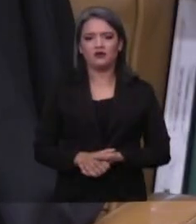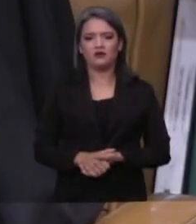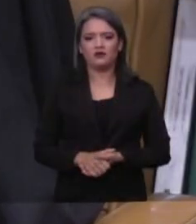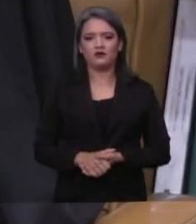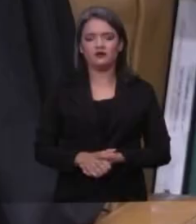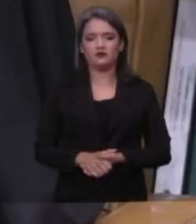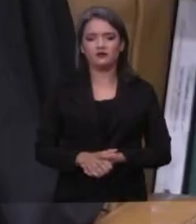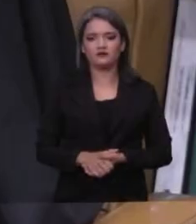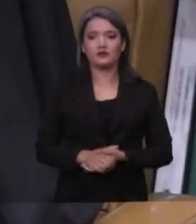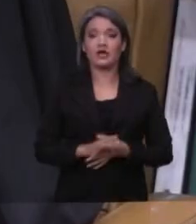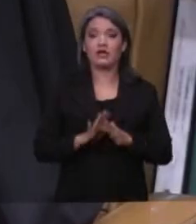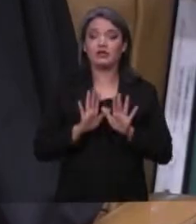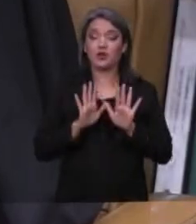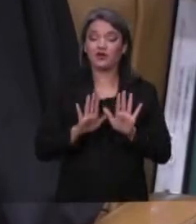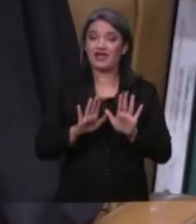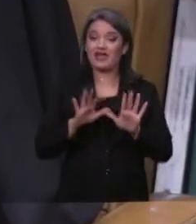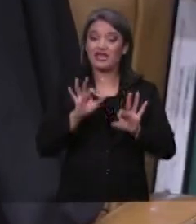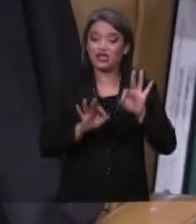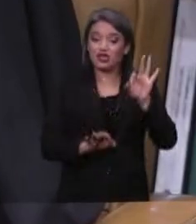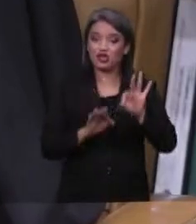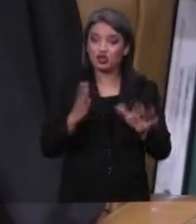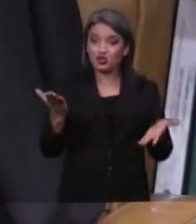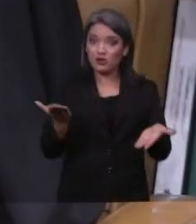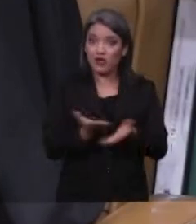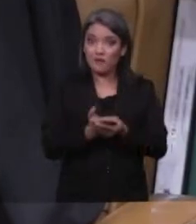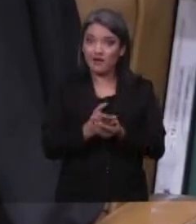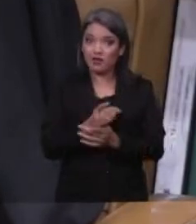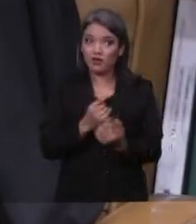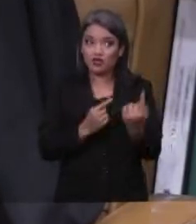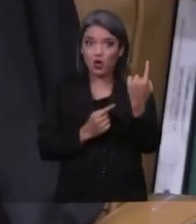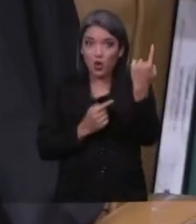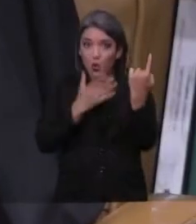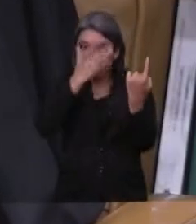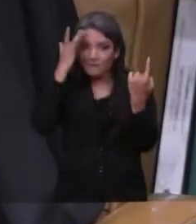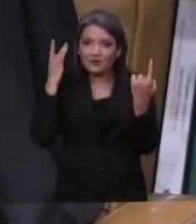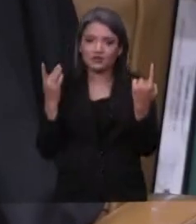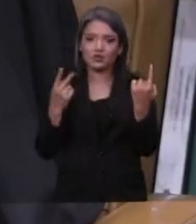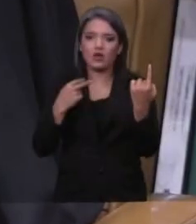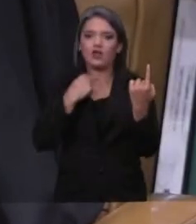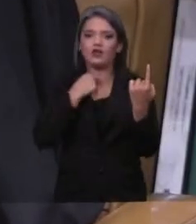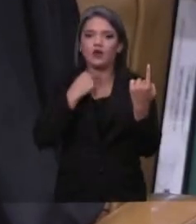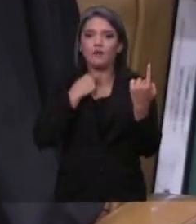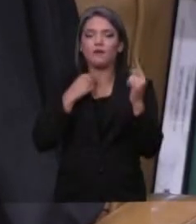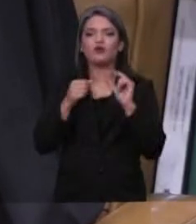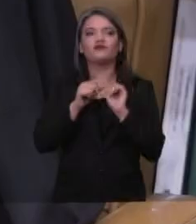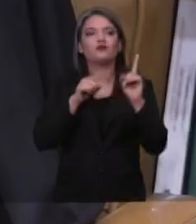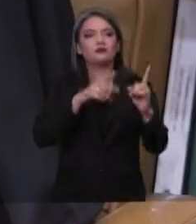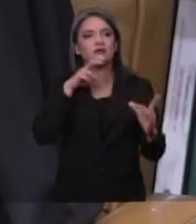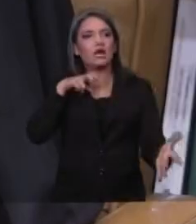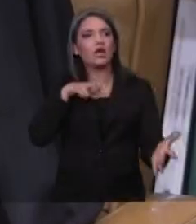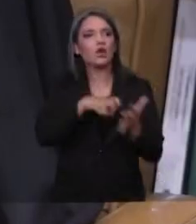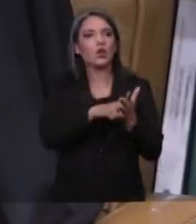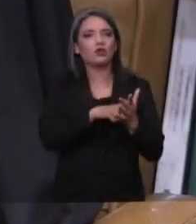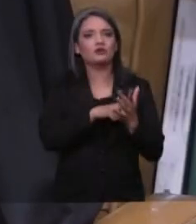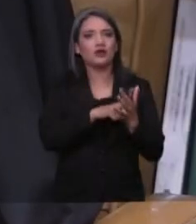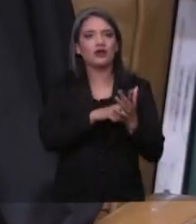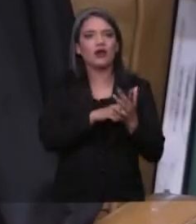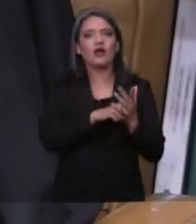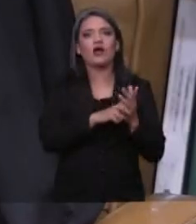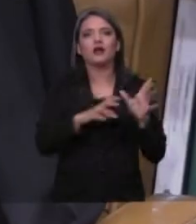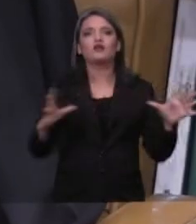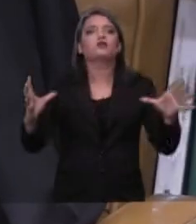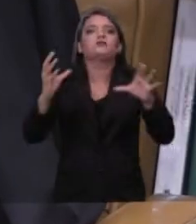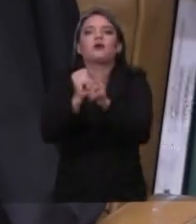julgamento individual. Ninguém deve ser condenado no bolo, nem ninguém deve ser condenado para dar exemplo para coisa alguma. Porém,